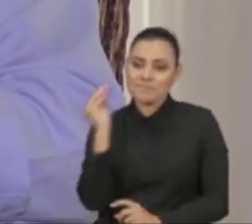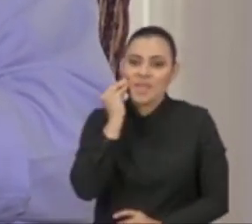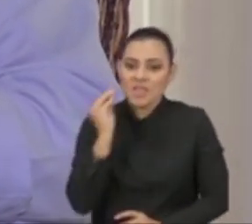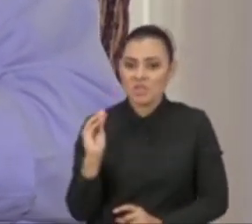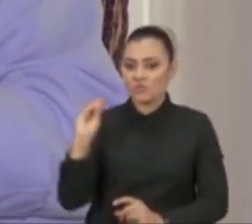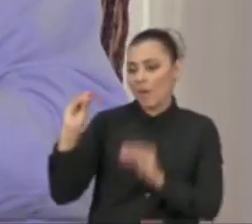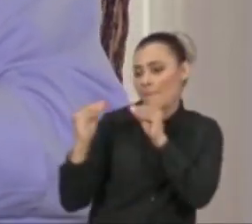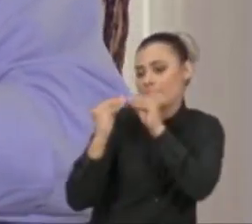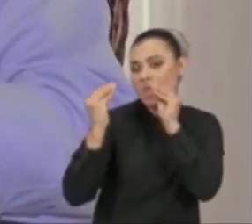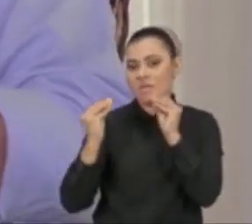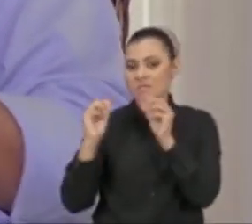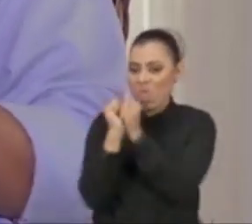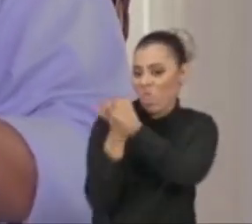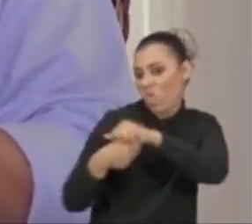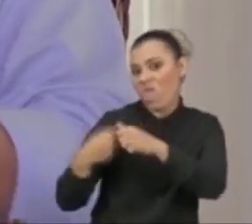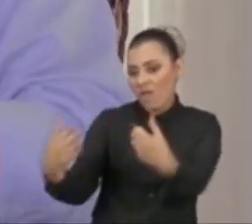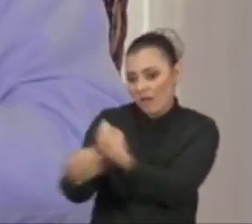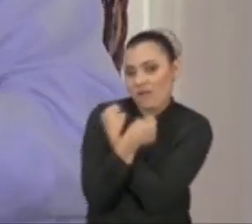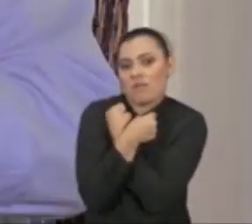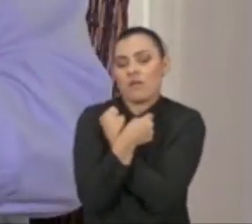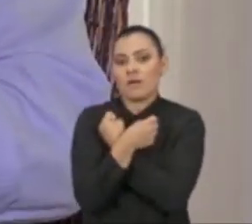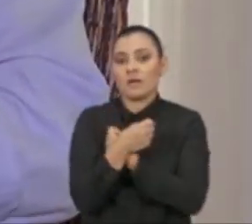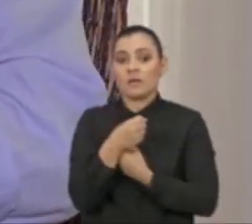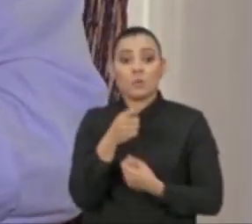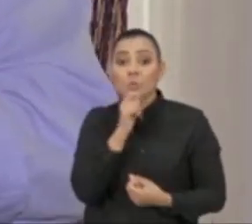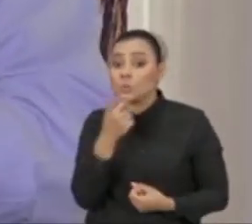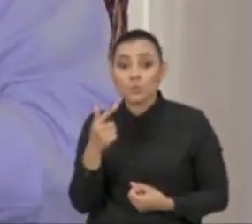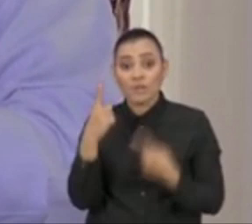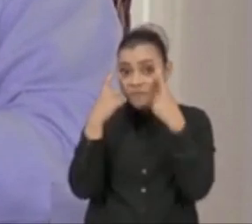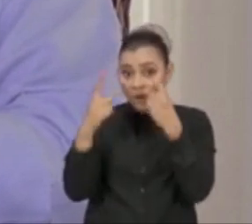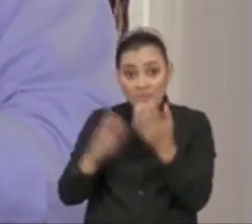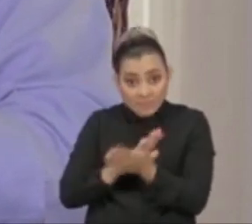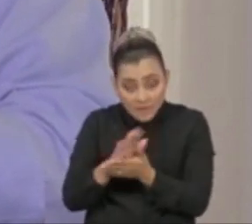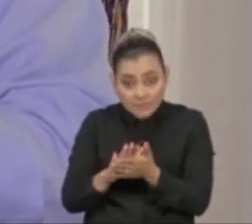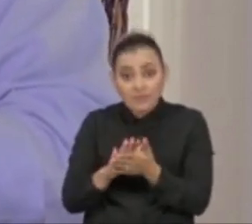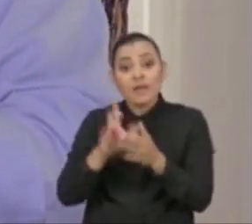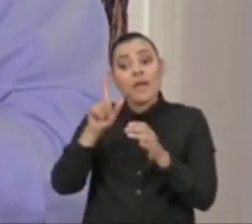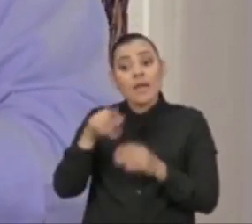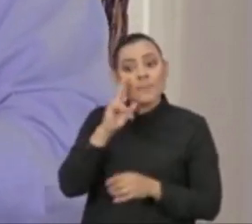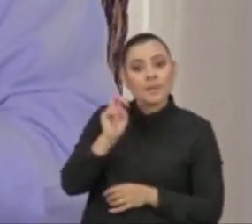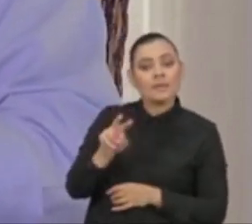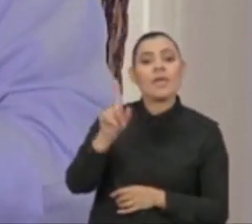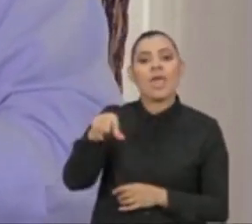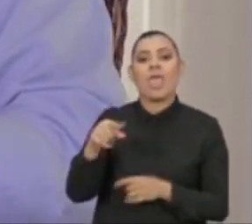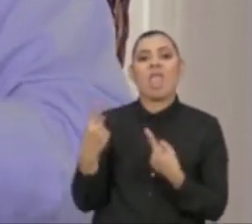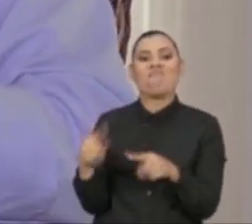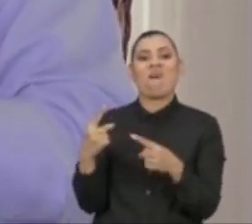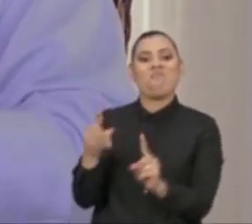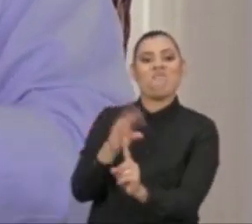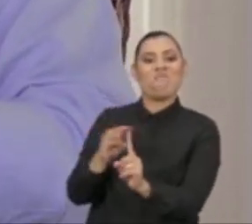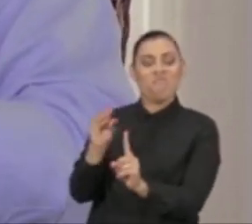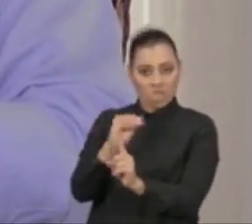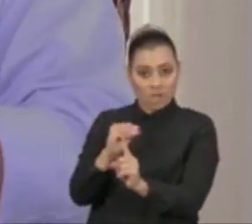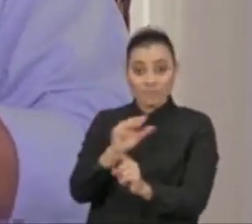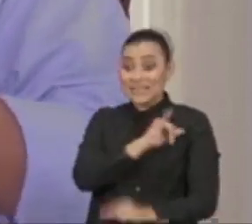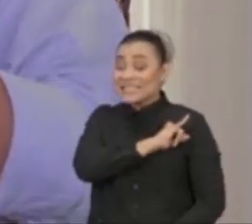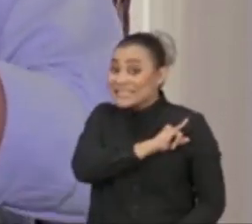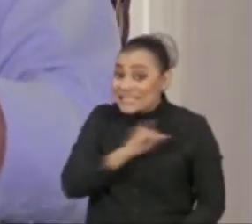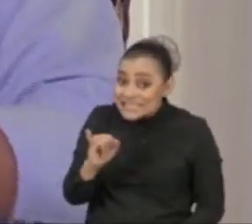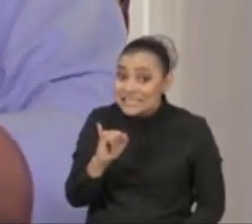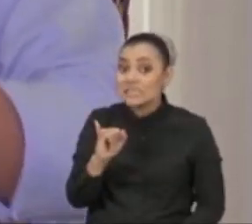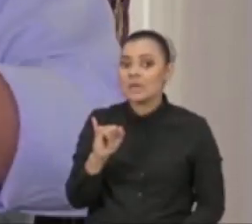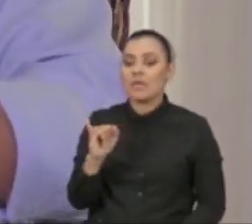em alguém sem utilização de violência ou grave ameaça, nós estamos diante de uma importunação sexual. A partir do momento em que,